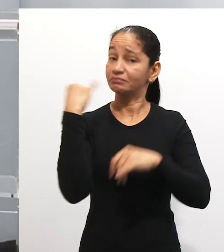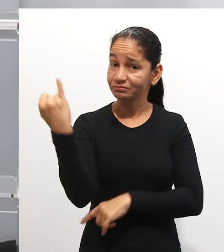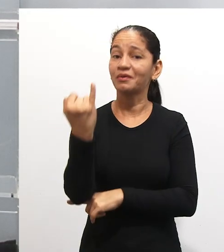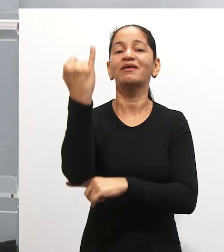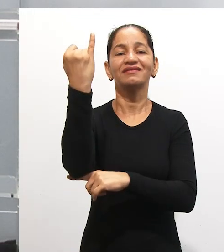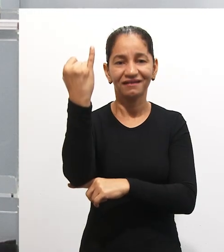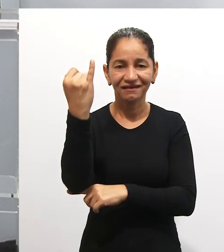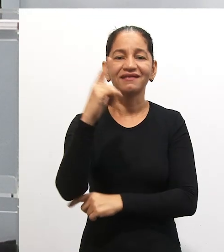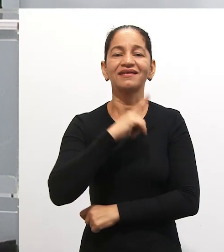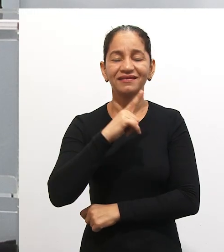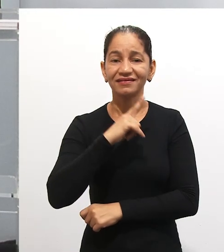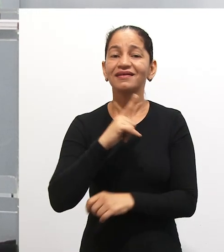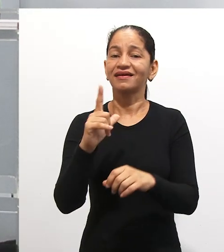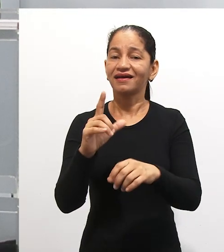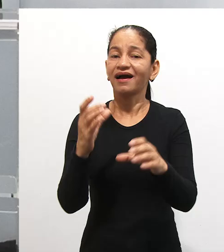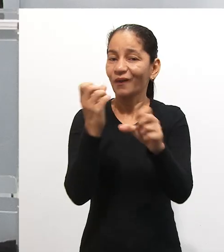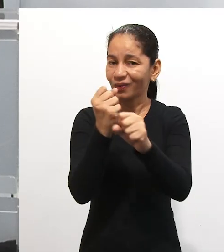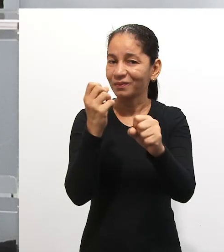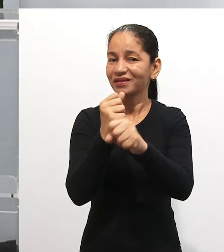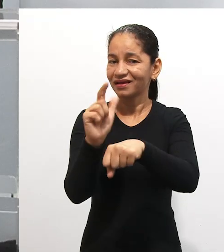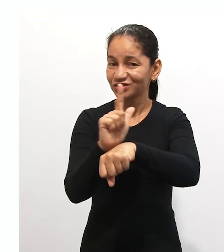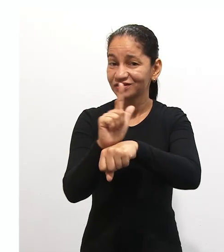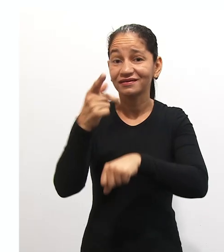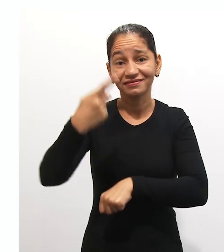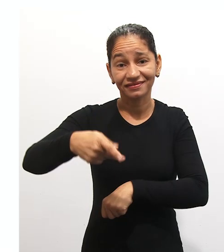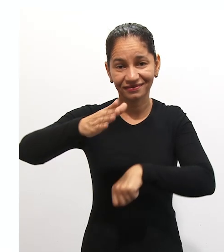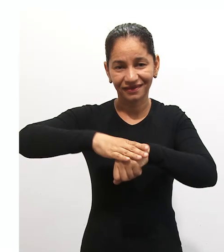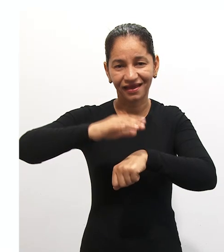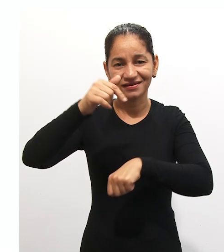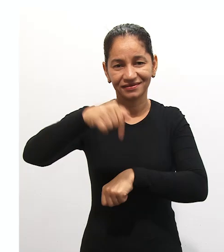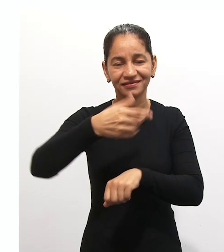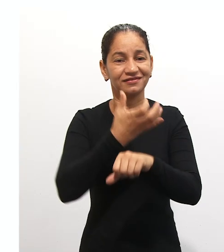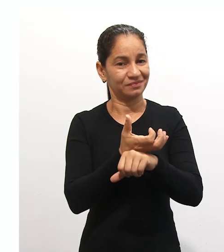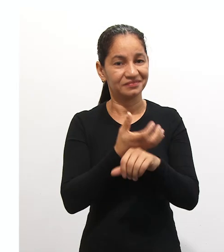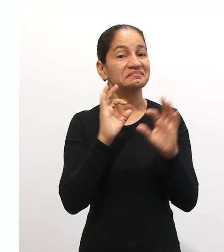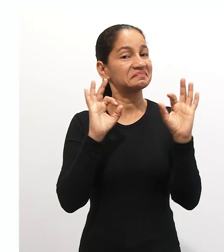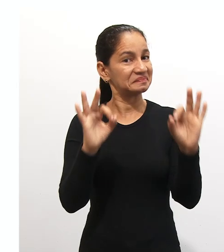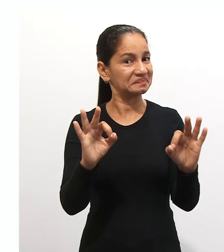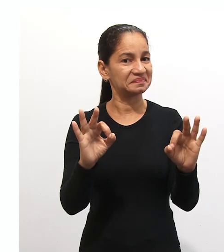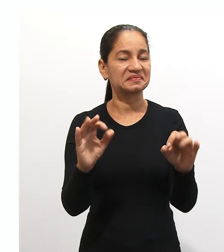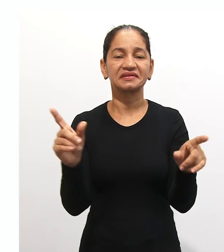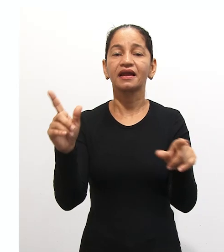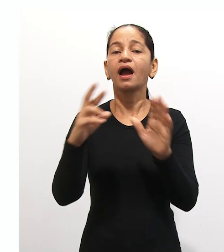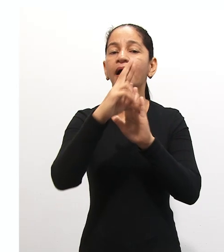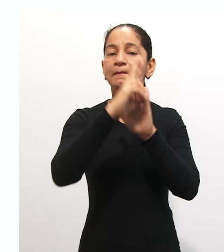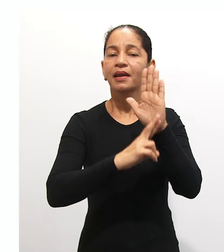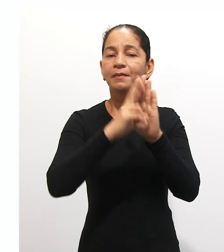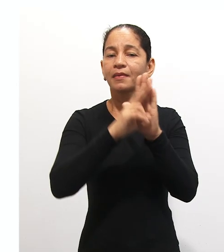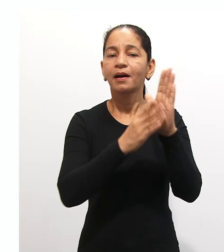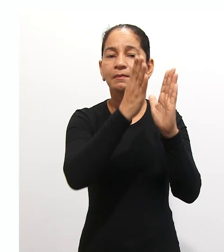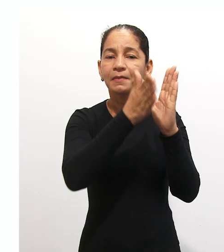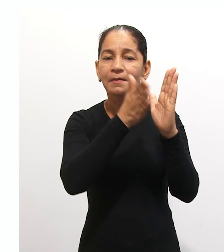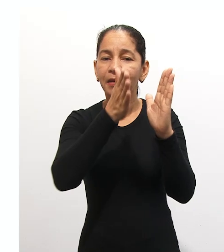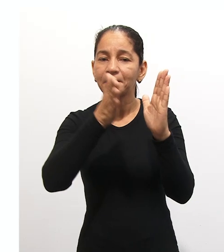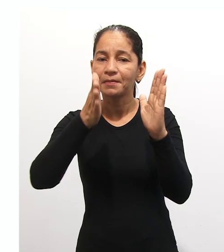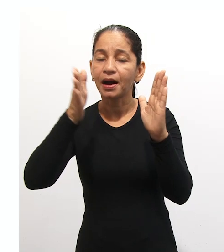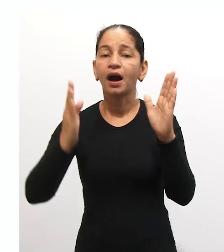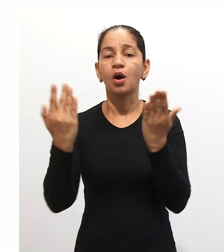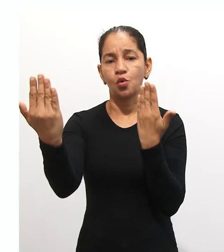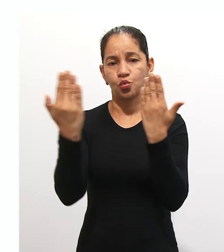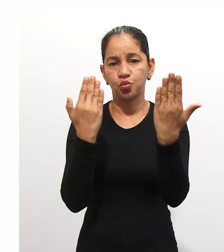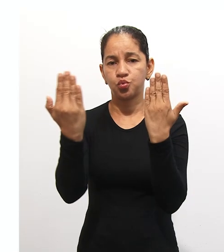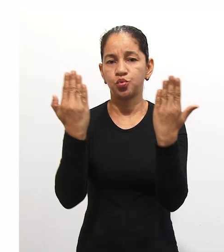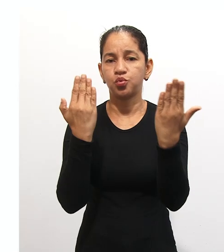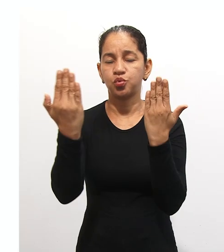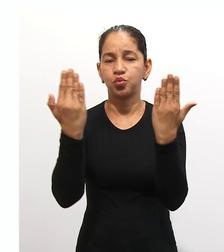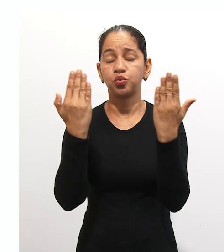contabilidade gerencial. Então, o controle orçamentário, ele usa relatórios periódicos que comparam o orçamento com seus